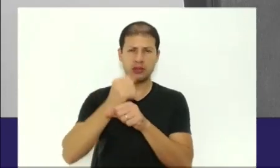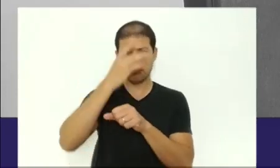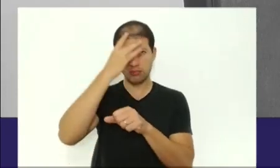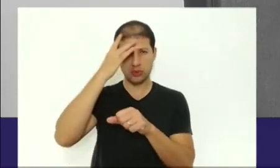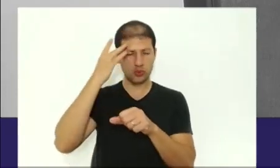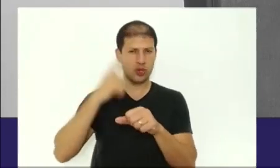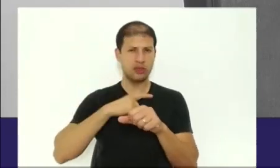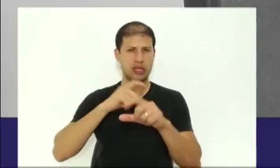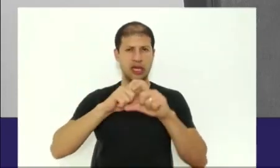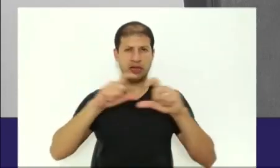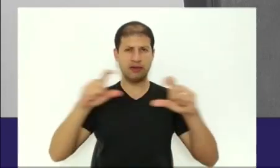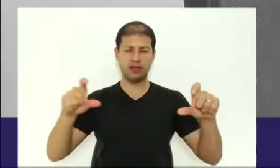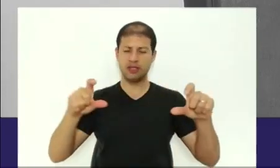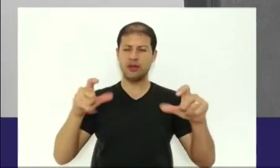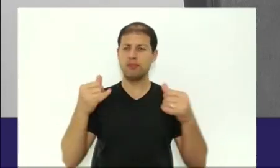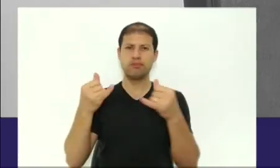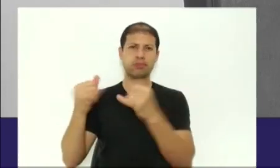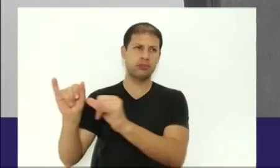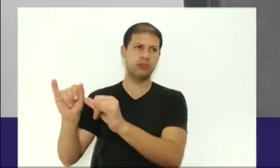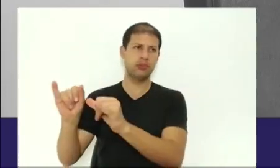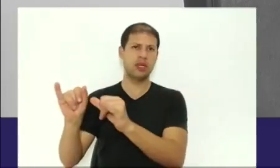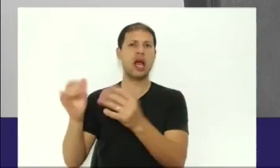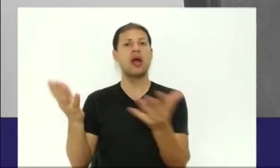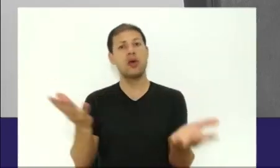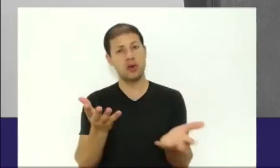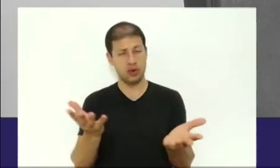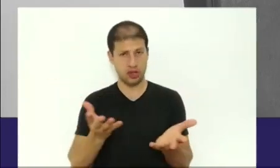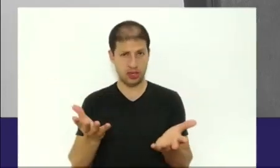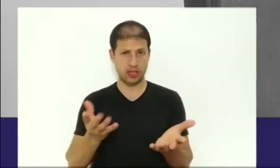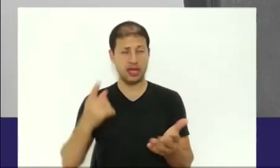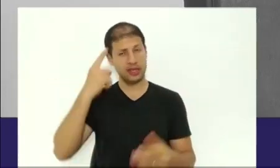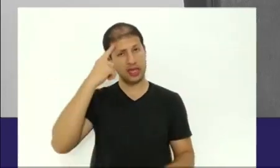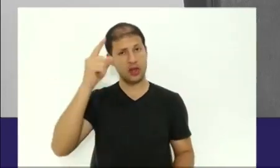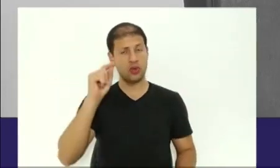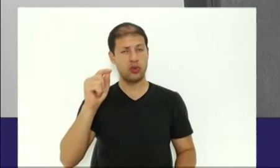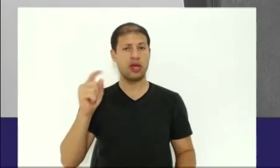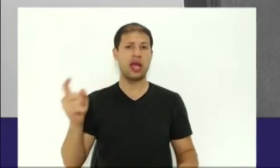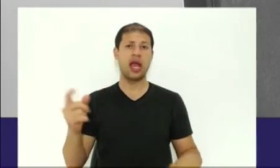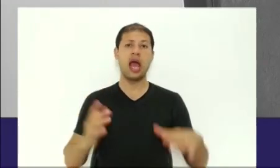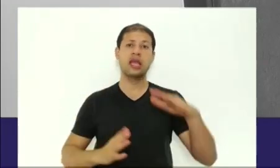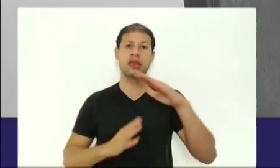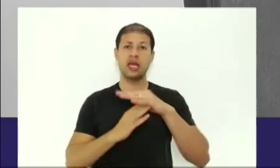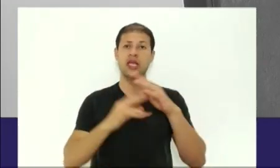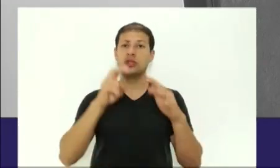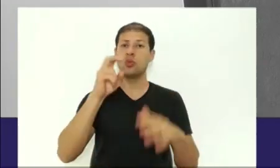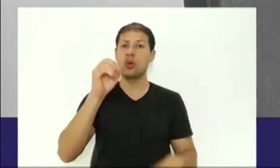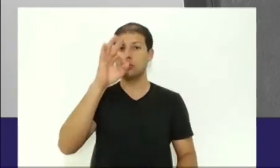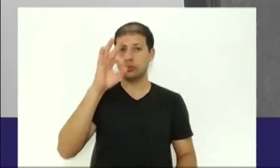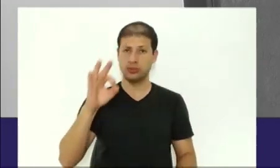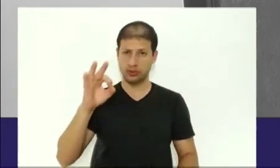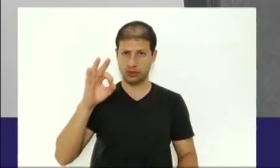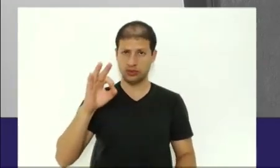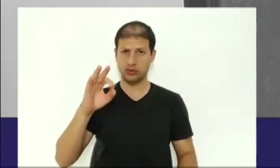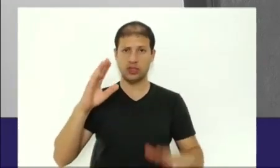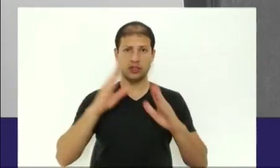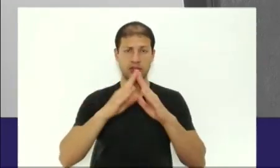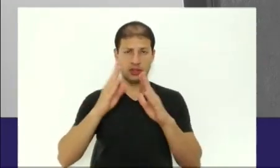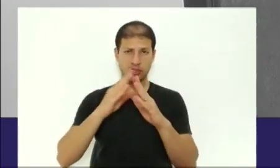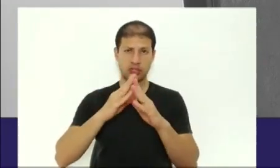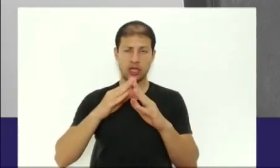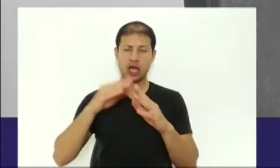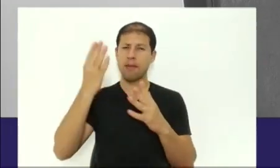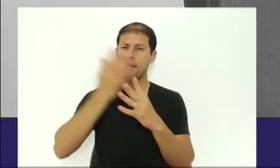foi excluída do programa. Agora, a ideia é que até 50% das unidades financiadas e